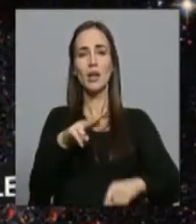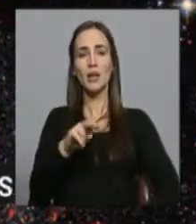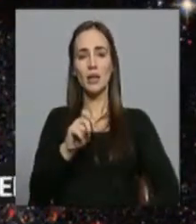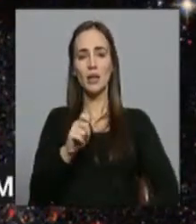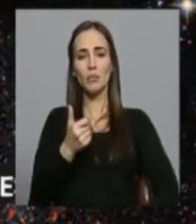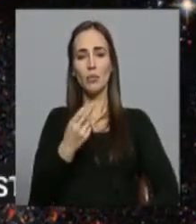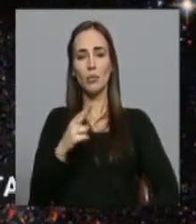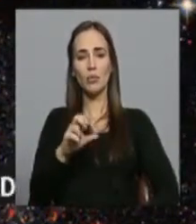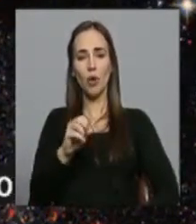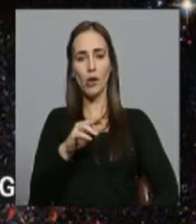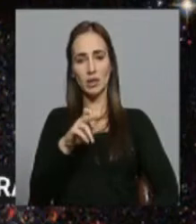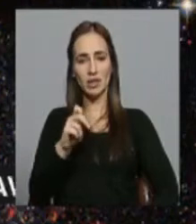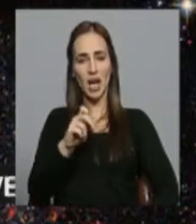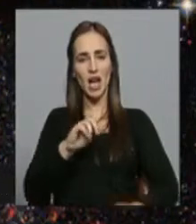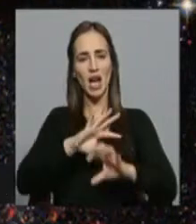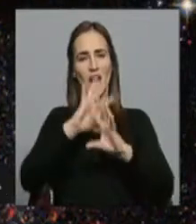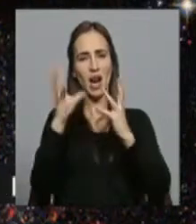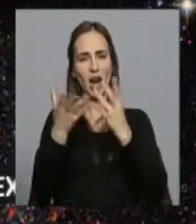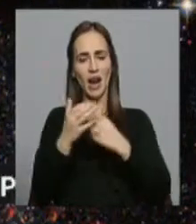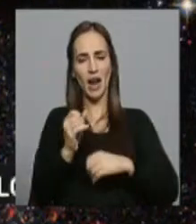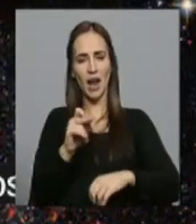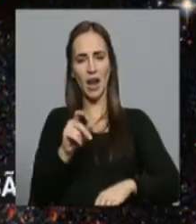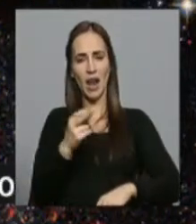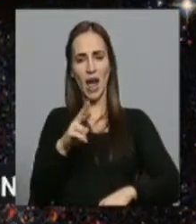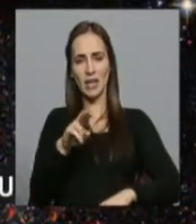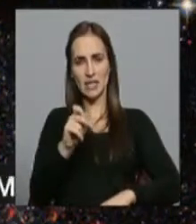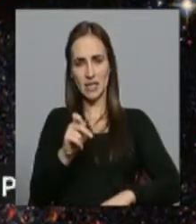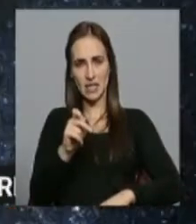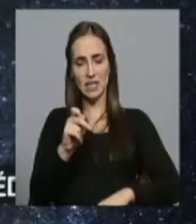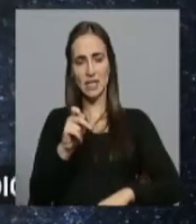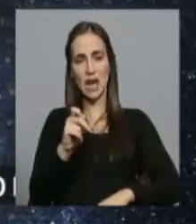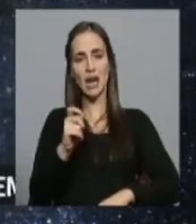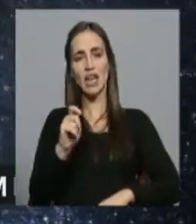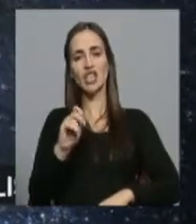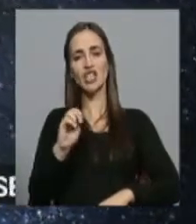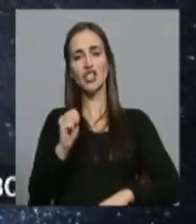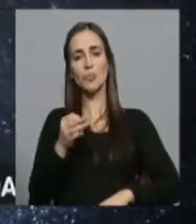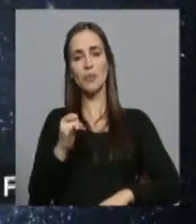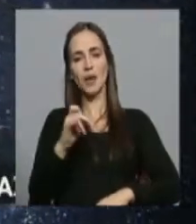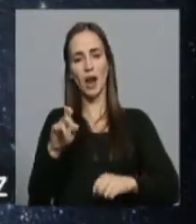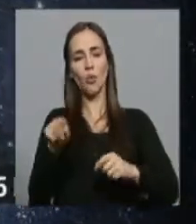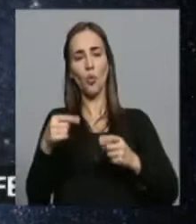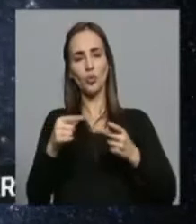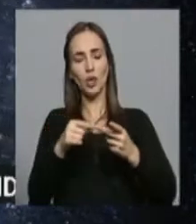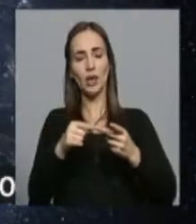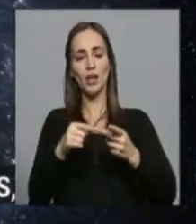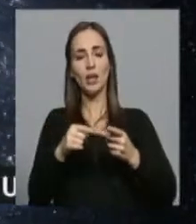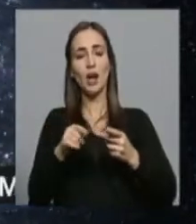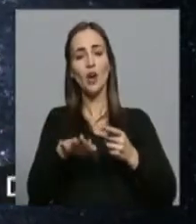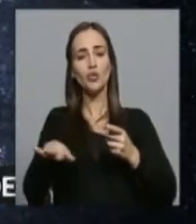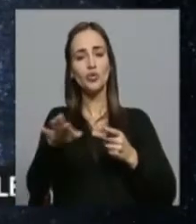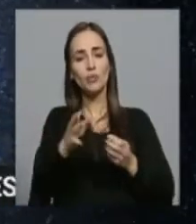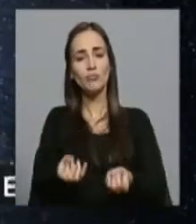espiral, como aquele que nós estamos a ver. São 5 prendas que nós trazemos outro. Outra foto é de uma região de formação de estrelas, de